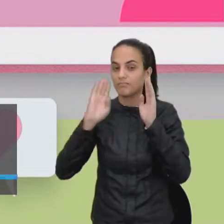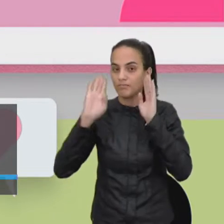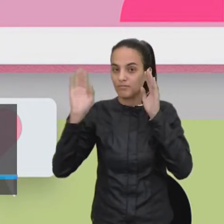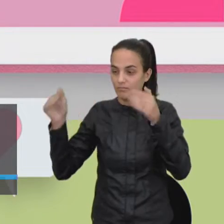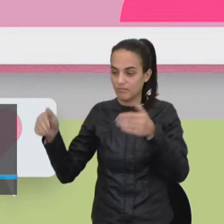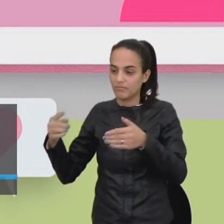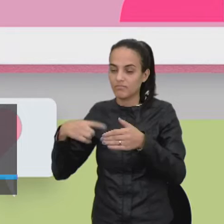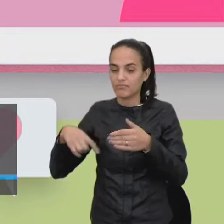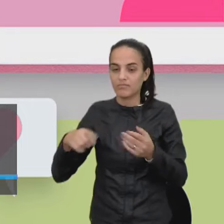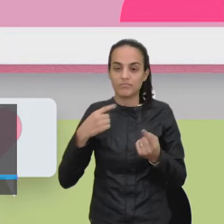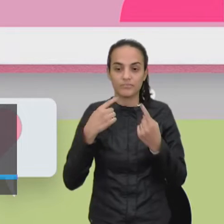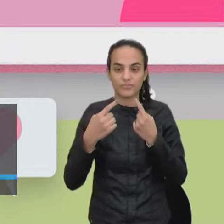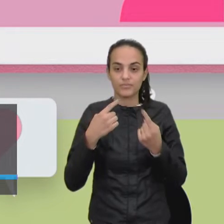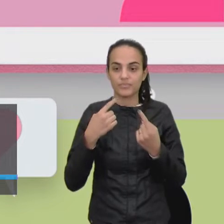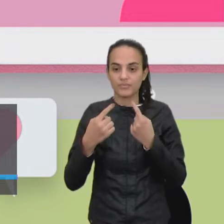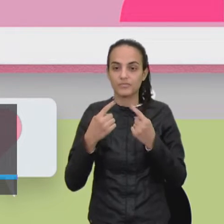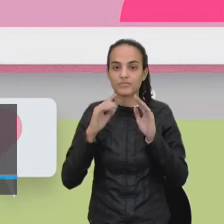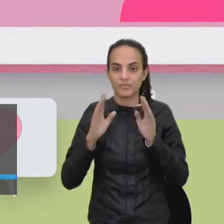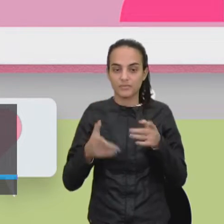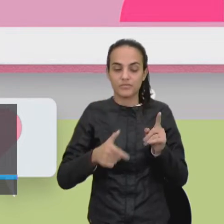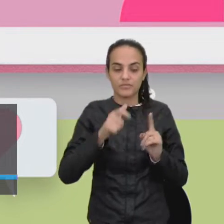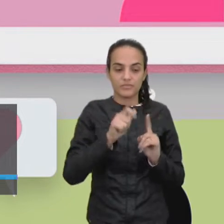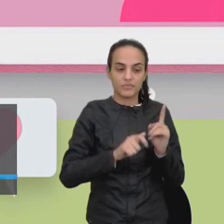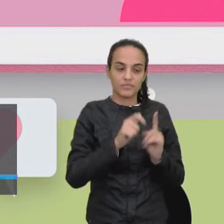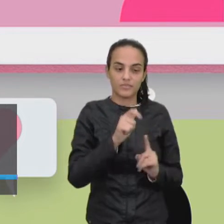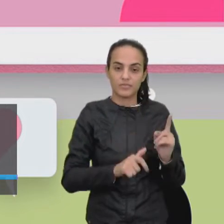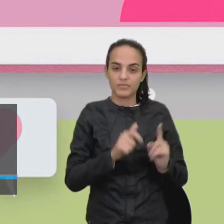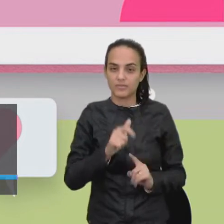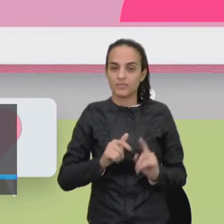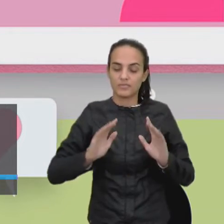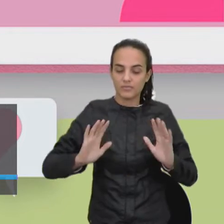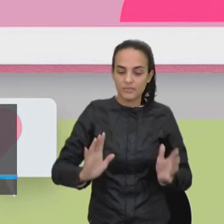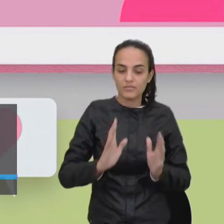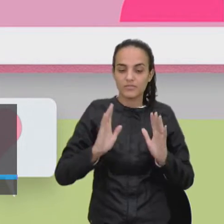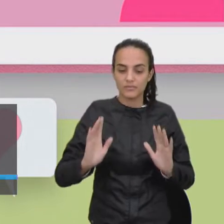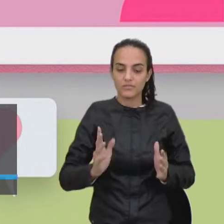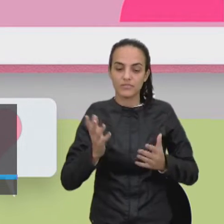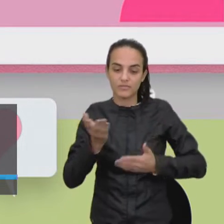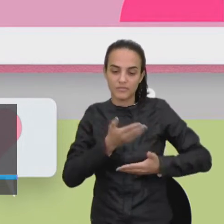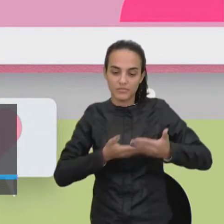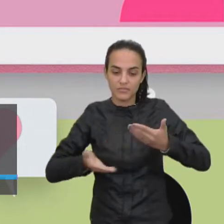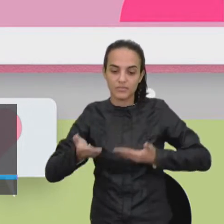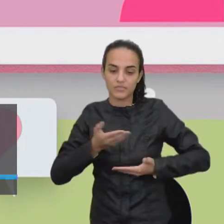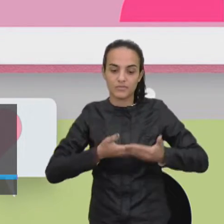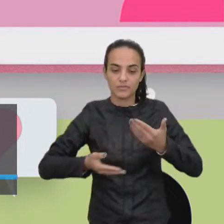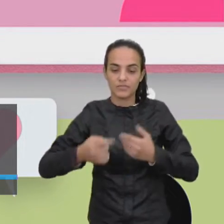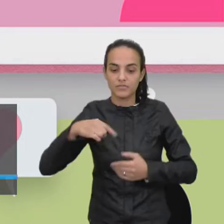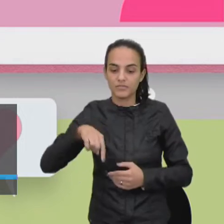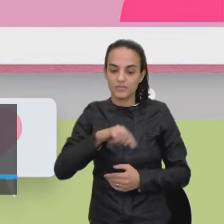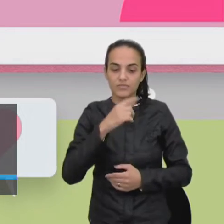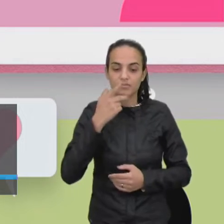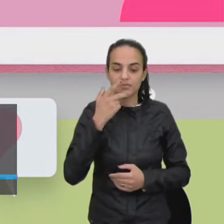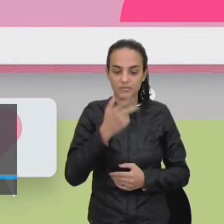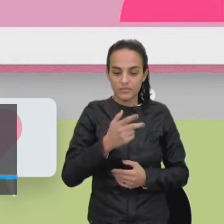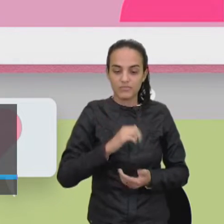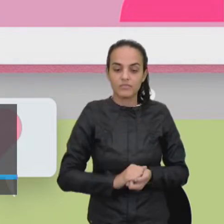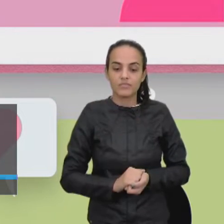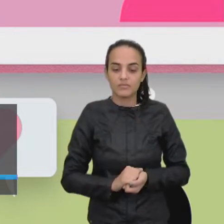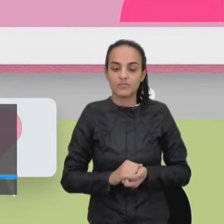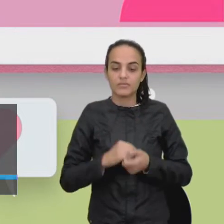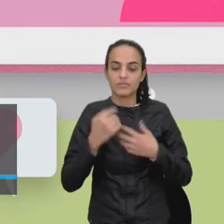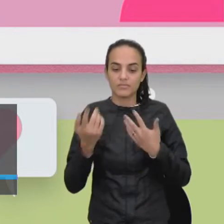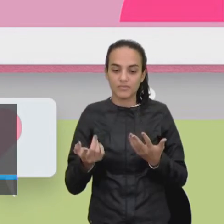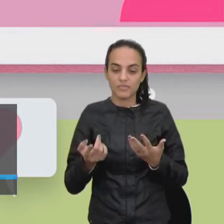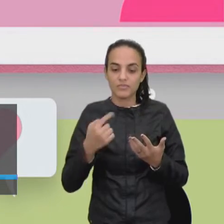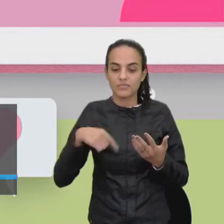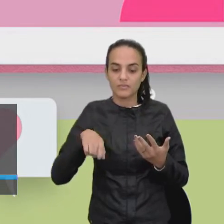bastante sobre público-alvo e persona, esteja engajado, interagindo, né? A gente falou de ressonância quando está